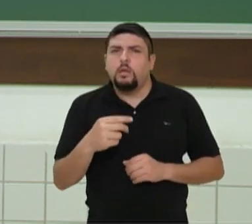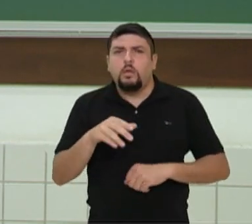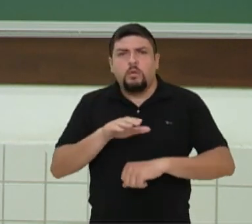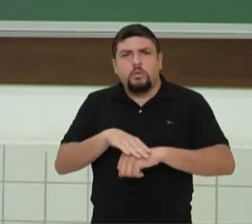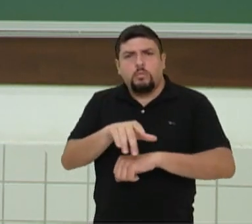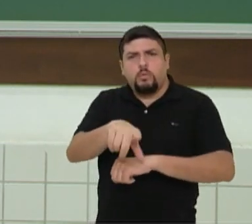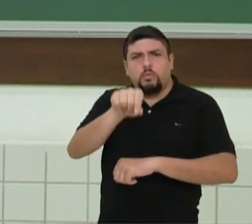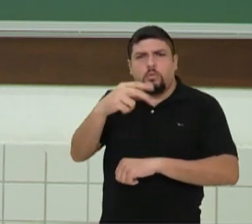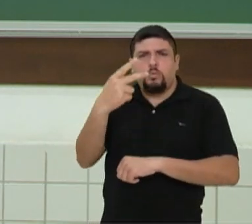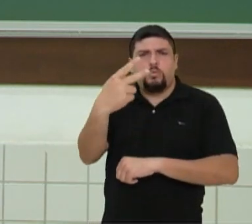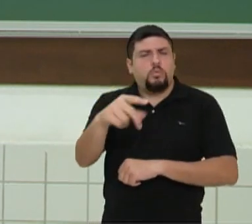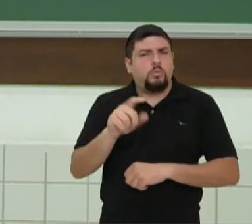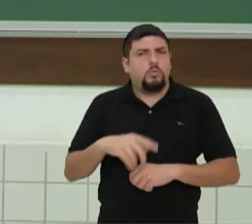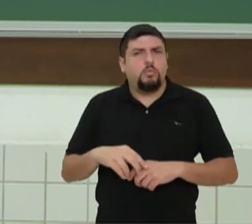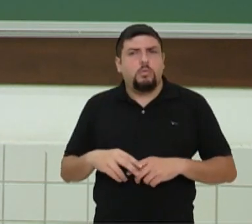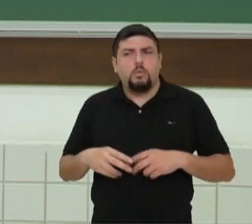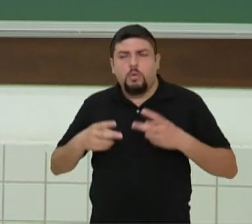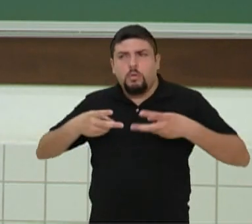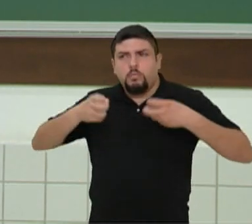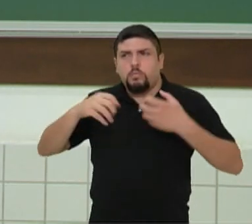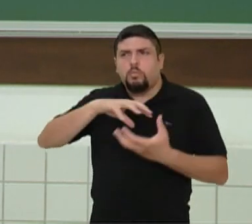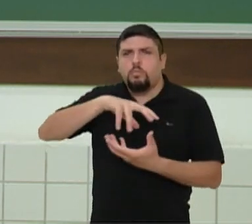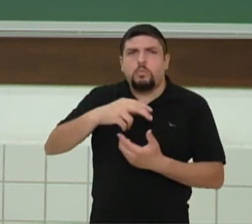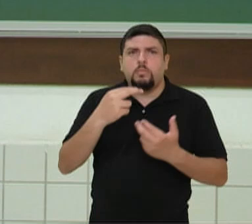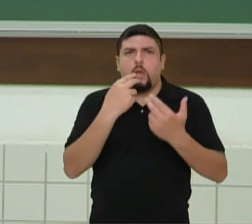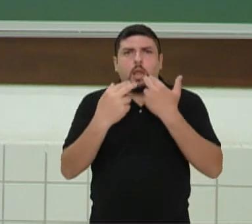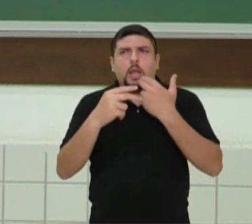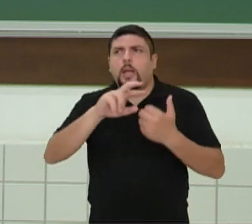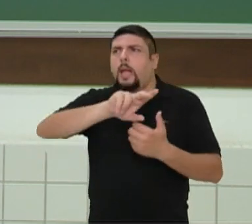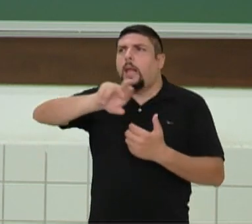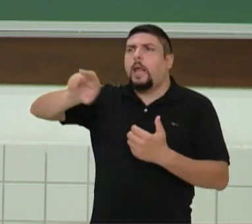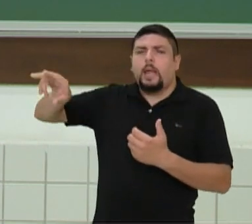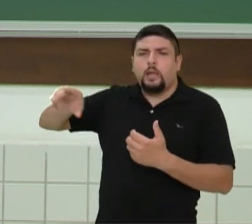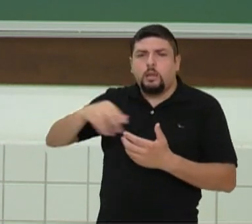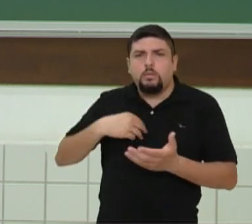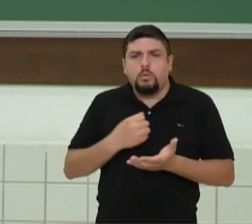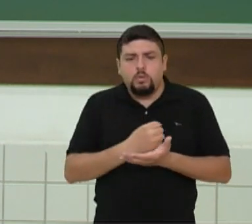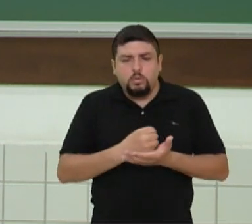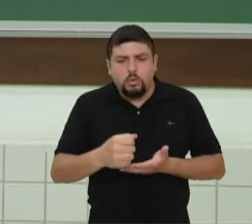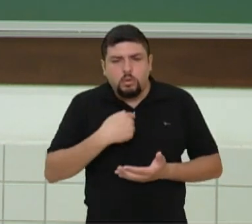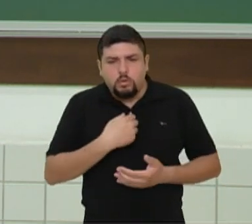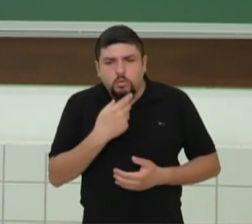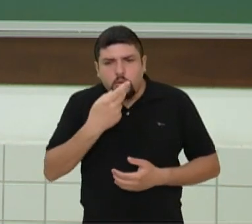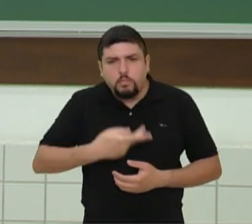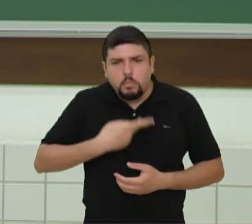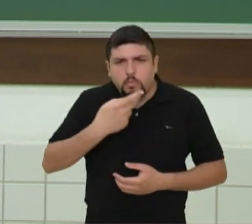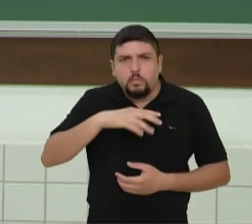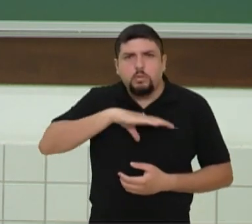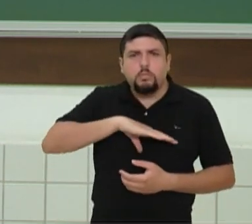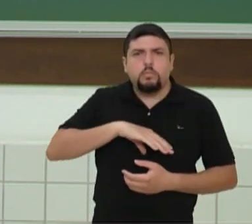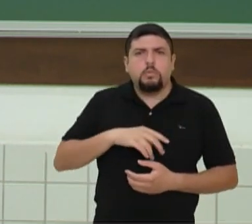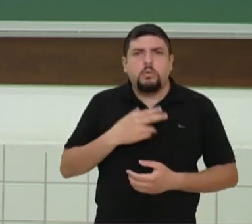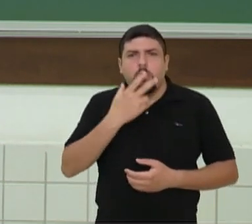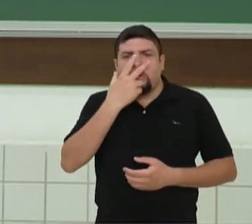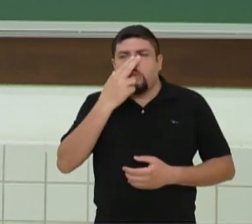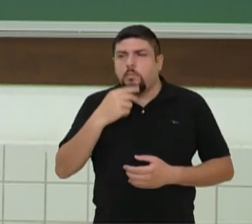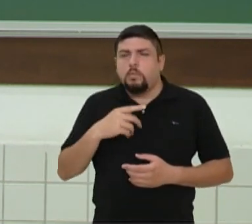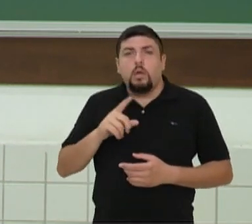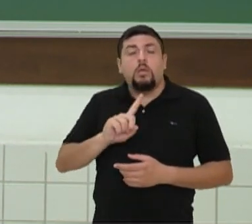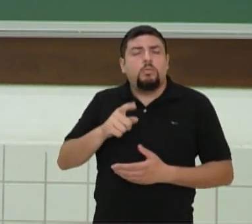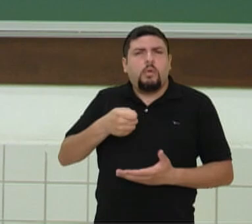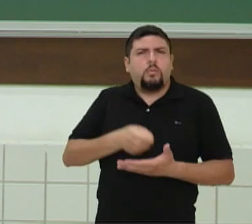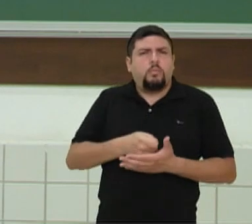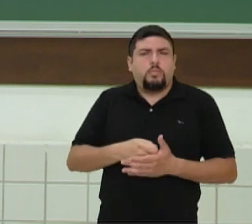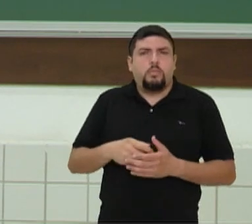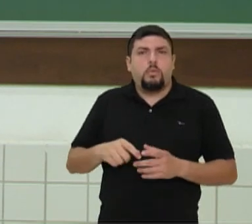tua. Quando você percebeu que existiam línguas no mundo, você já falava a língua portuguesa, sim? É esse aspecto de coerção. Não é que nós somos obrigados. Quando